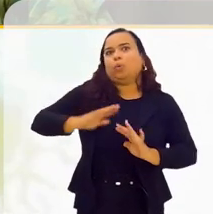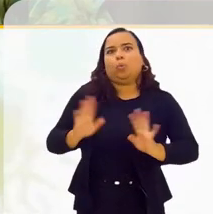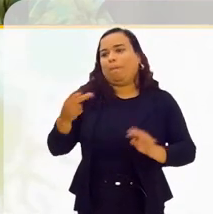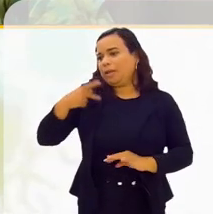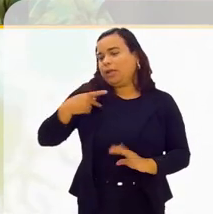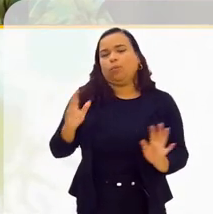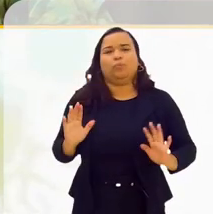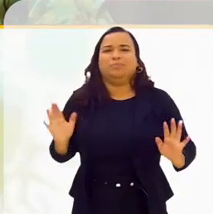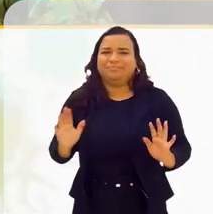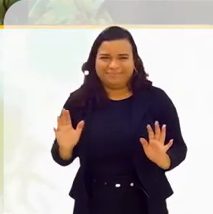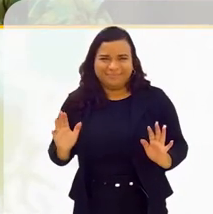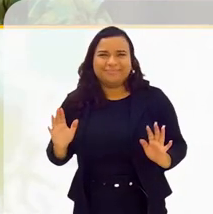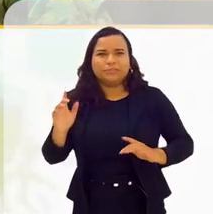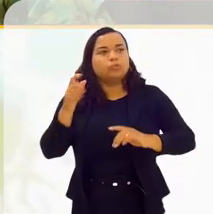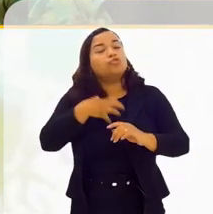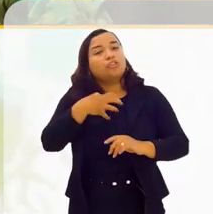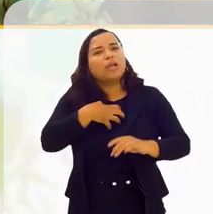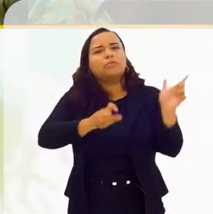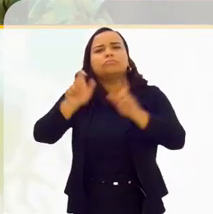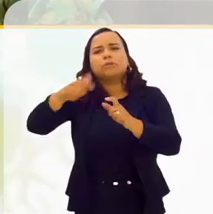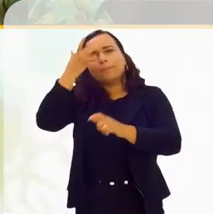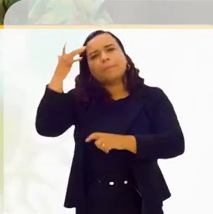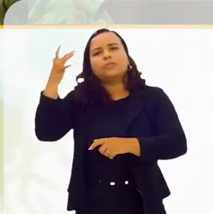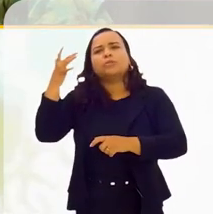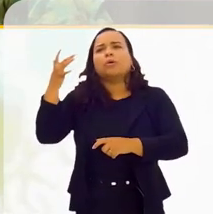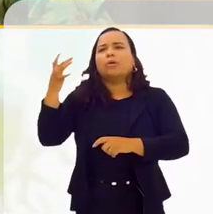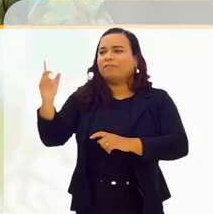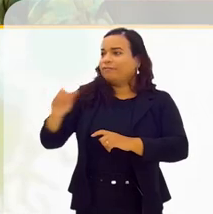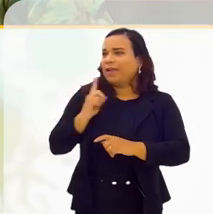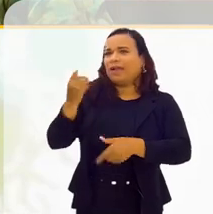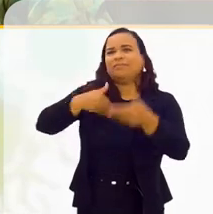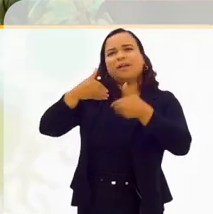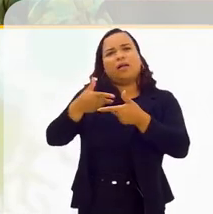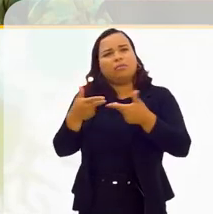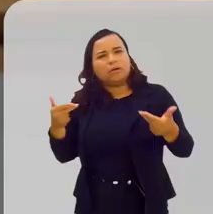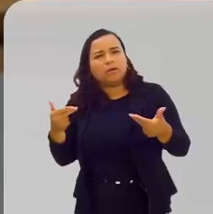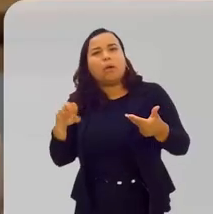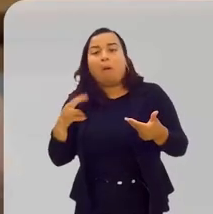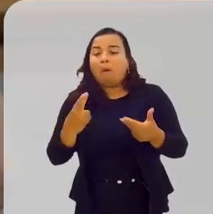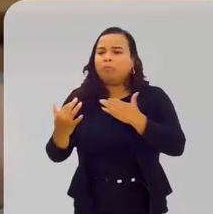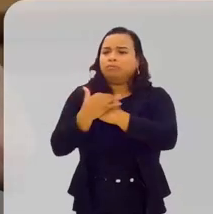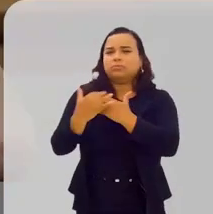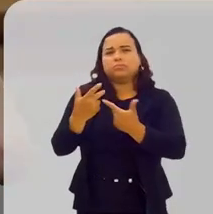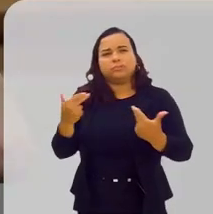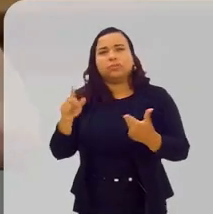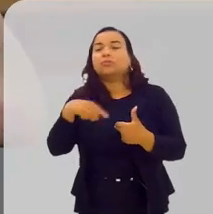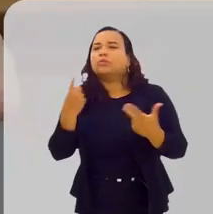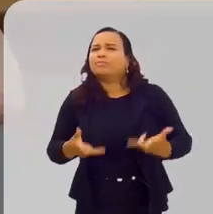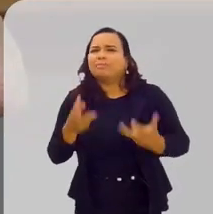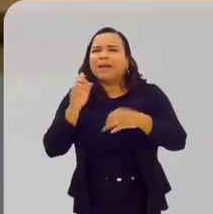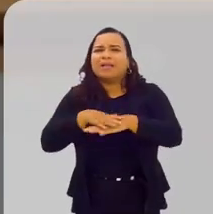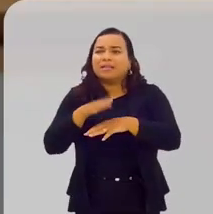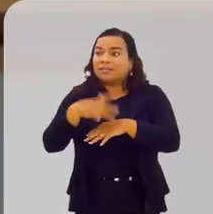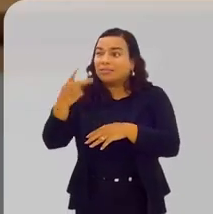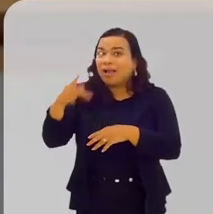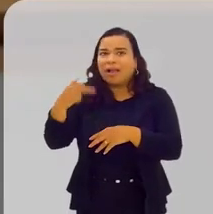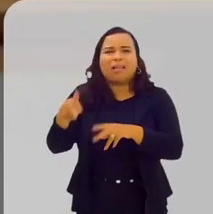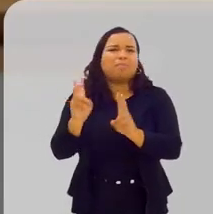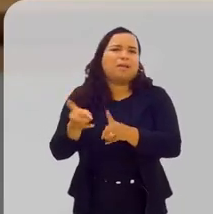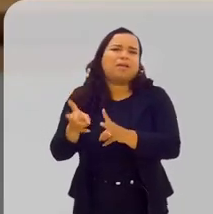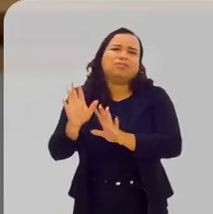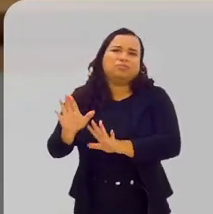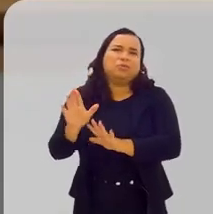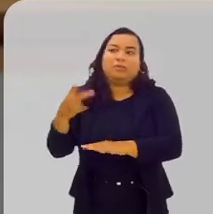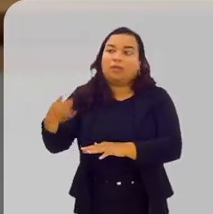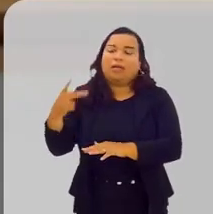para gente é a forma que as pessoas nos tratam e quando a gente percebe que aquilo é da pessoa